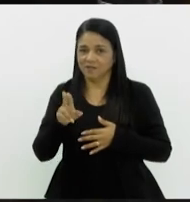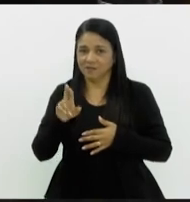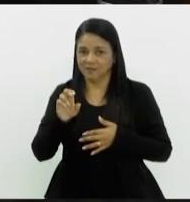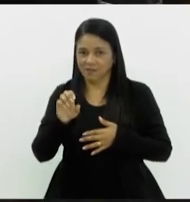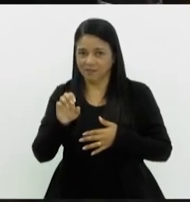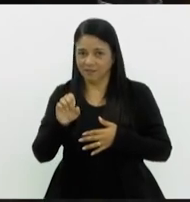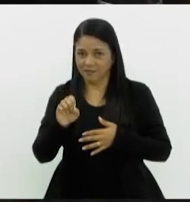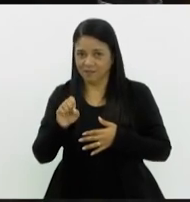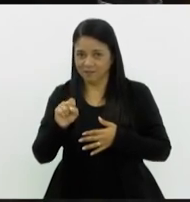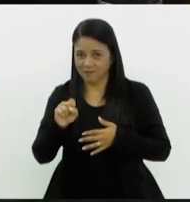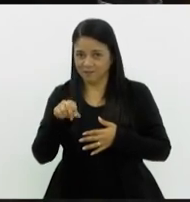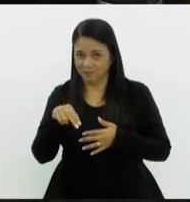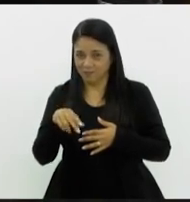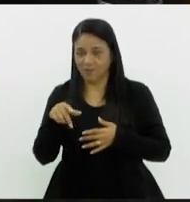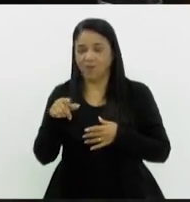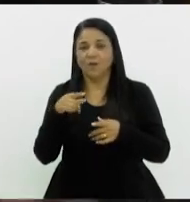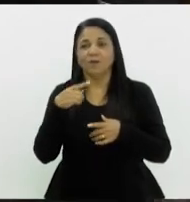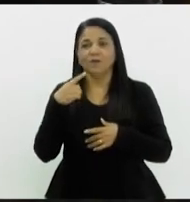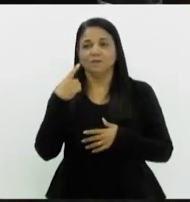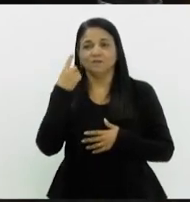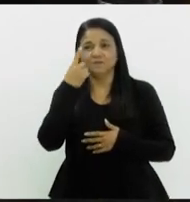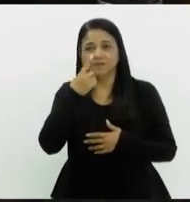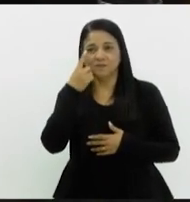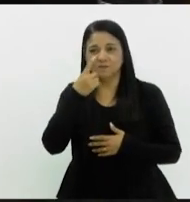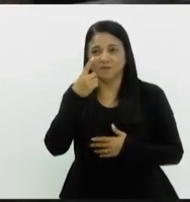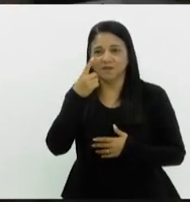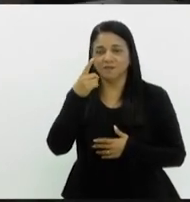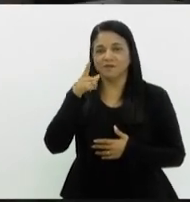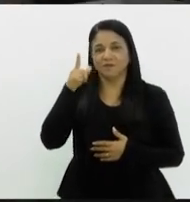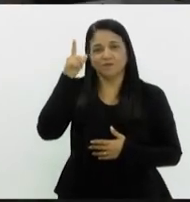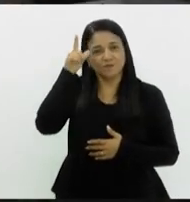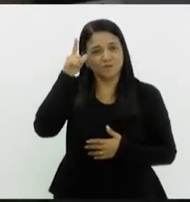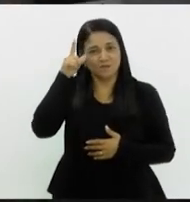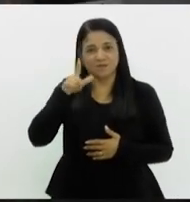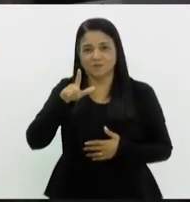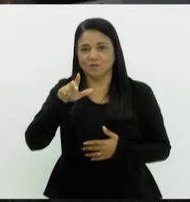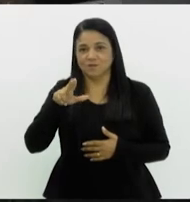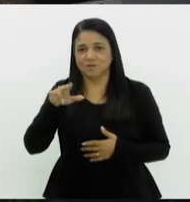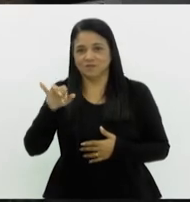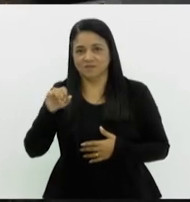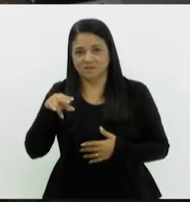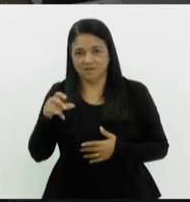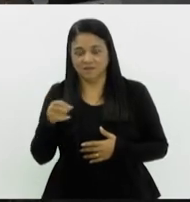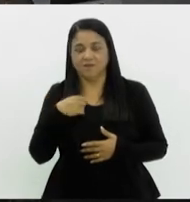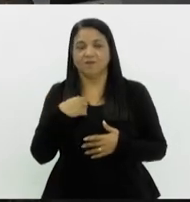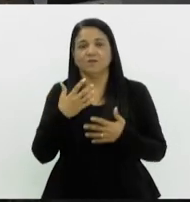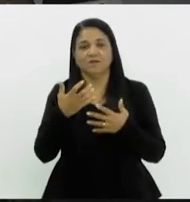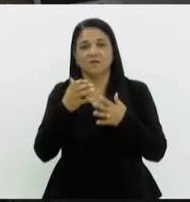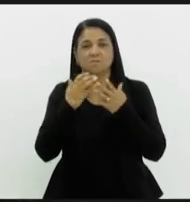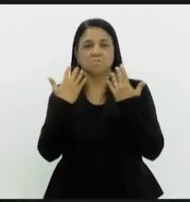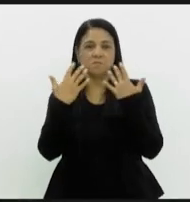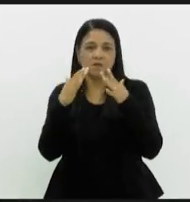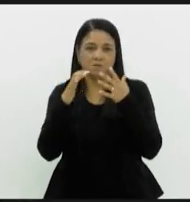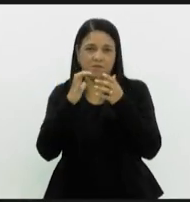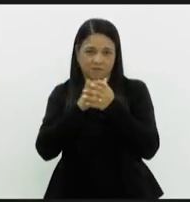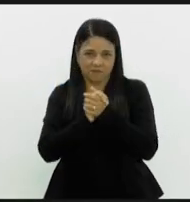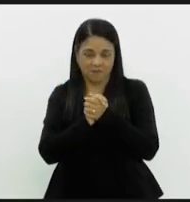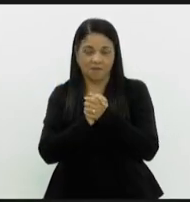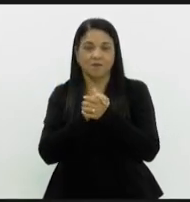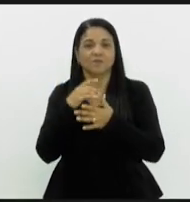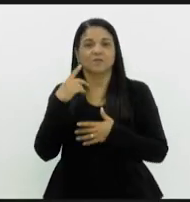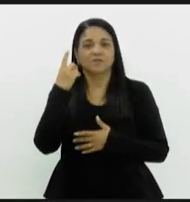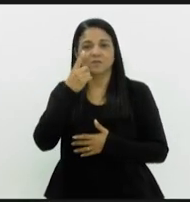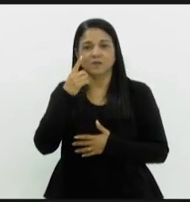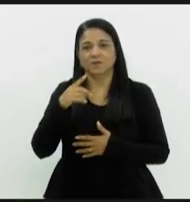É, deputada Lucinha. Eu só queria parabenizar o deputado Cláudio